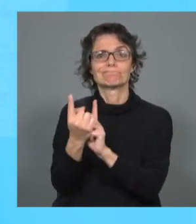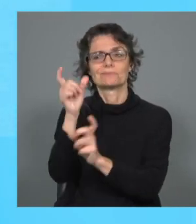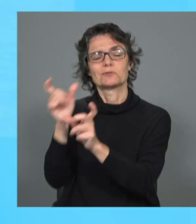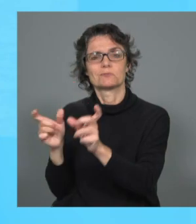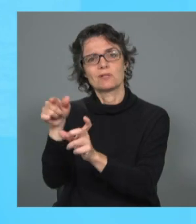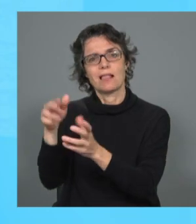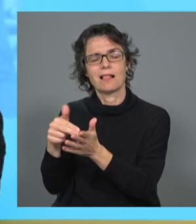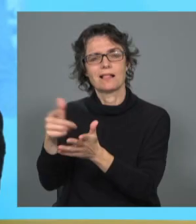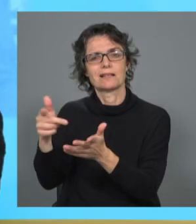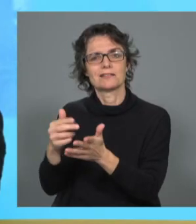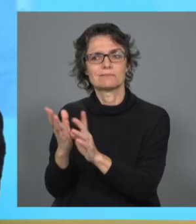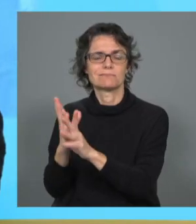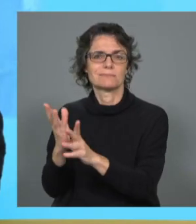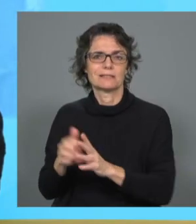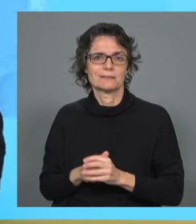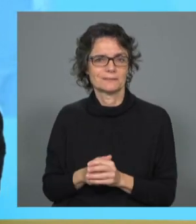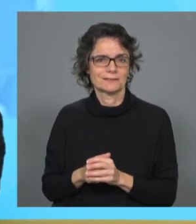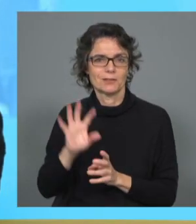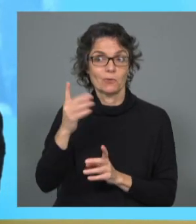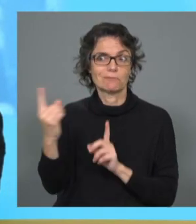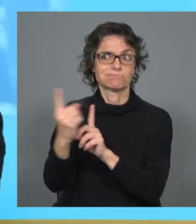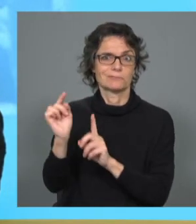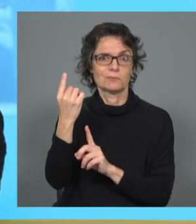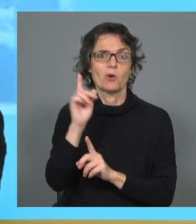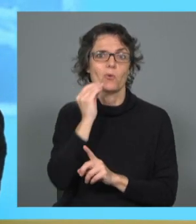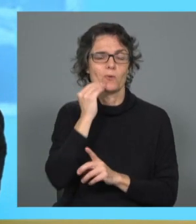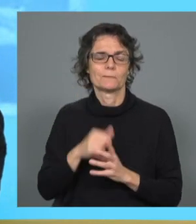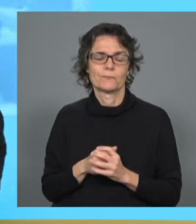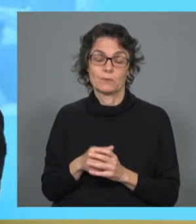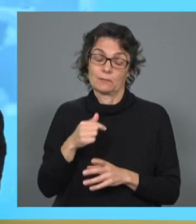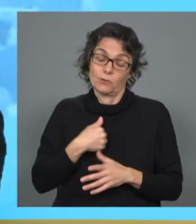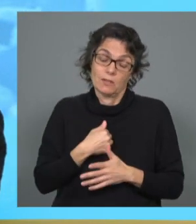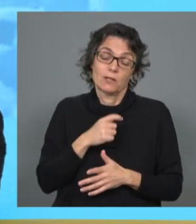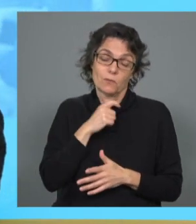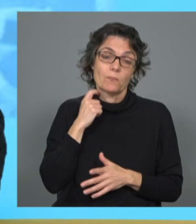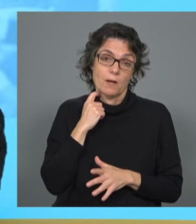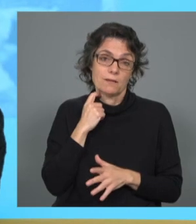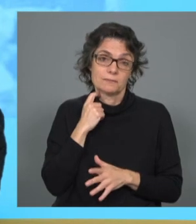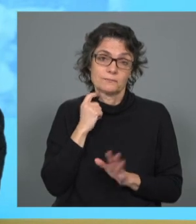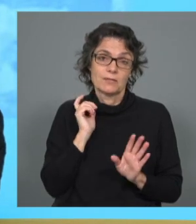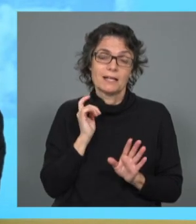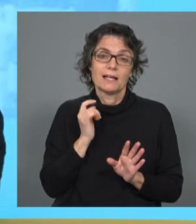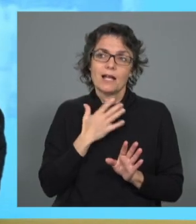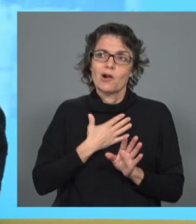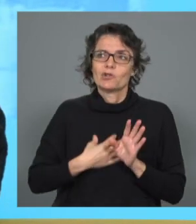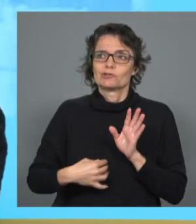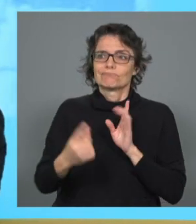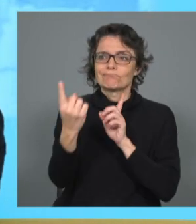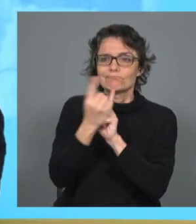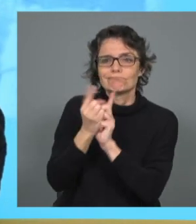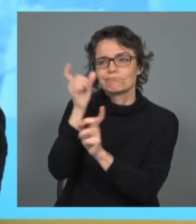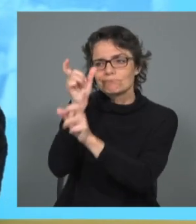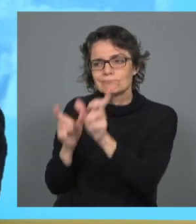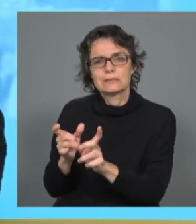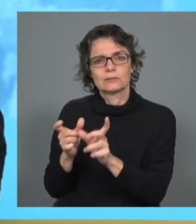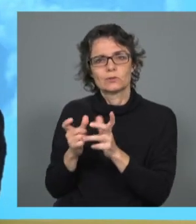Portugal? Olha, o primeiro encontro, para mim que sou padre, não é, e que gosto de pessoas e gosto de contactar com as